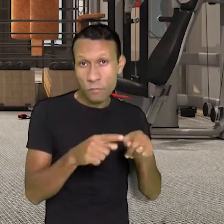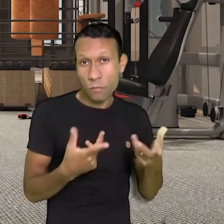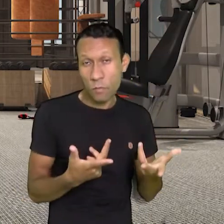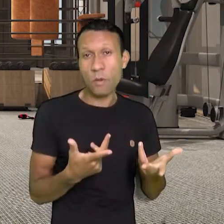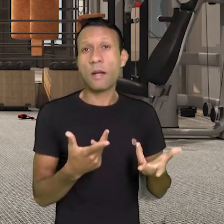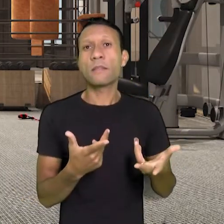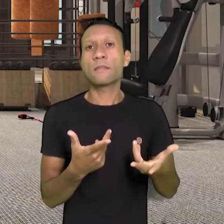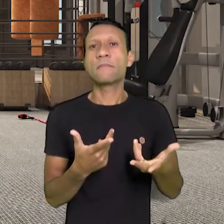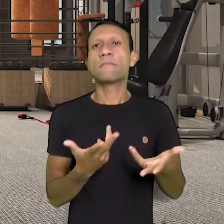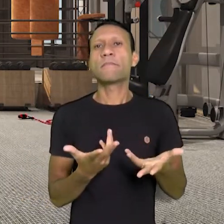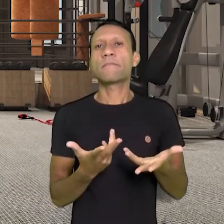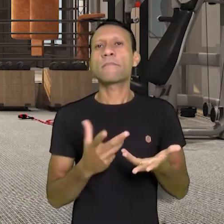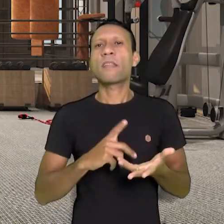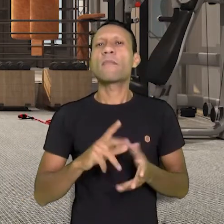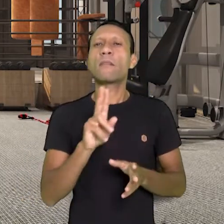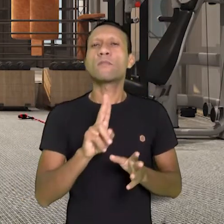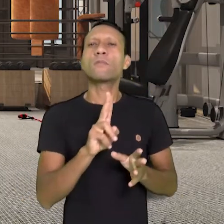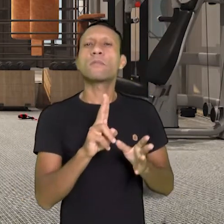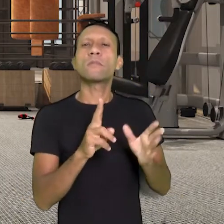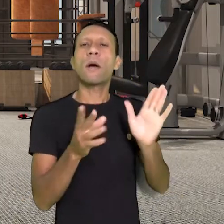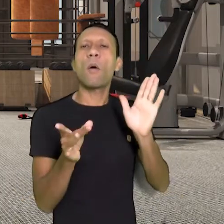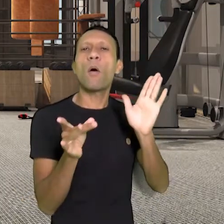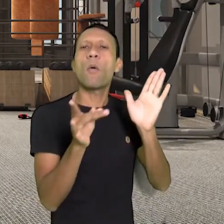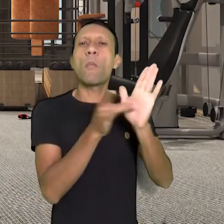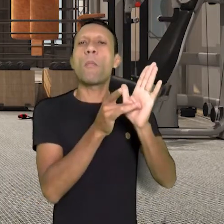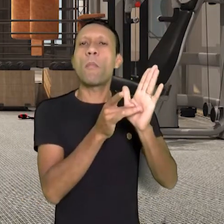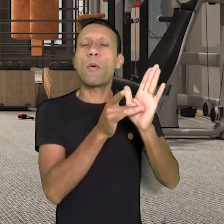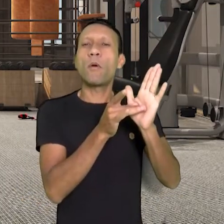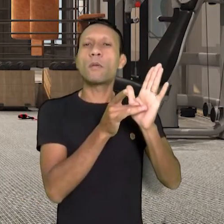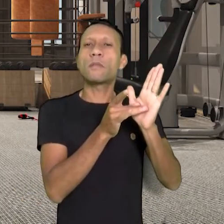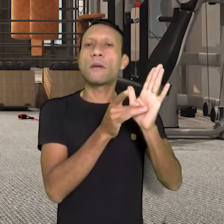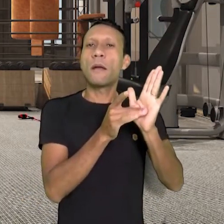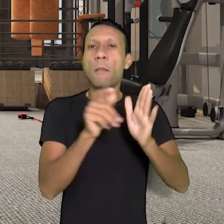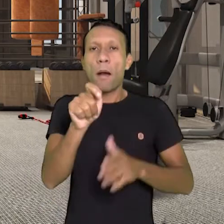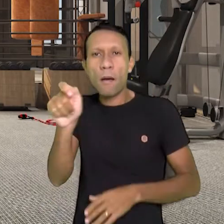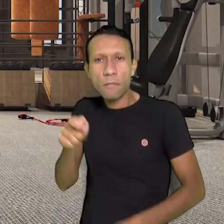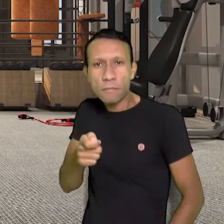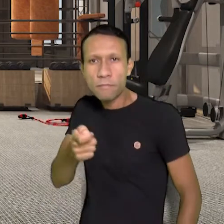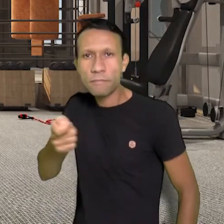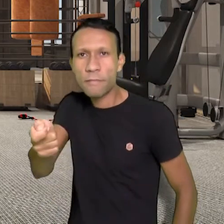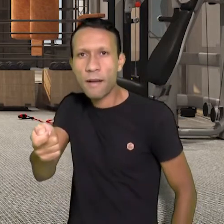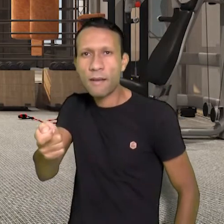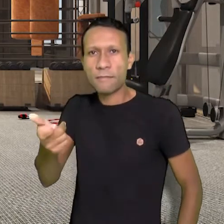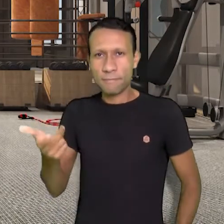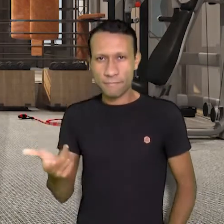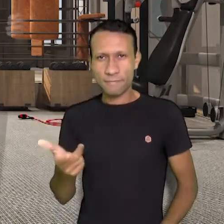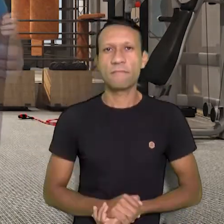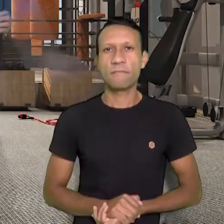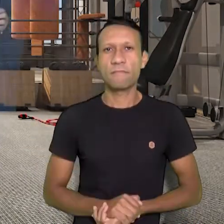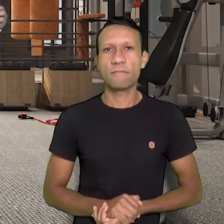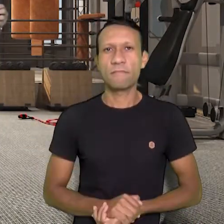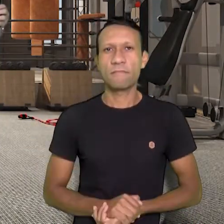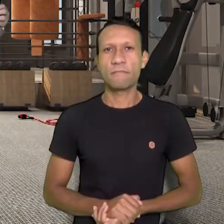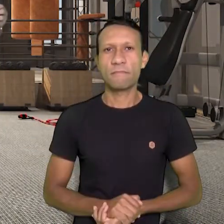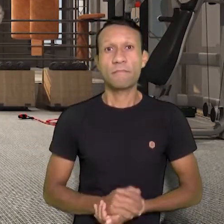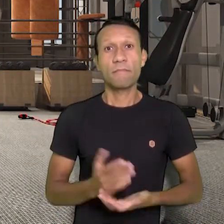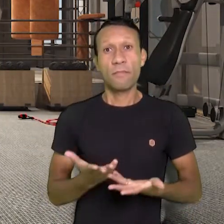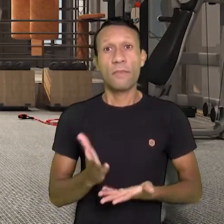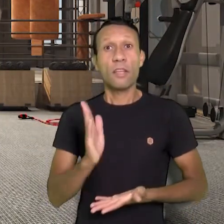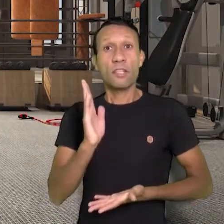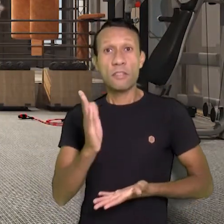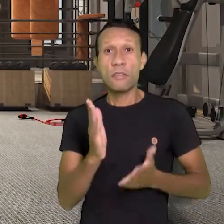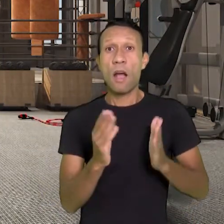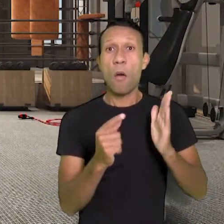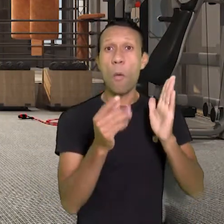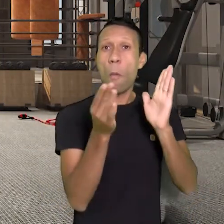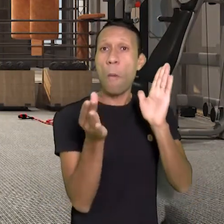utilizar a parede então nós vamos utilizar um quadro e colar os pontos para trabalharmos com a esgrima e já